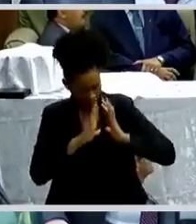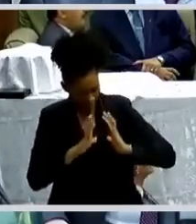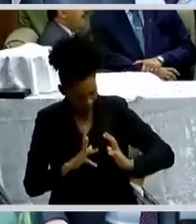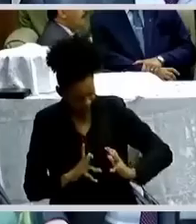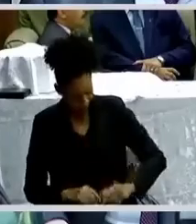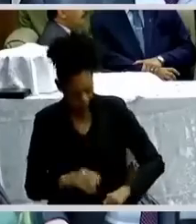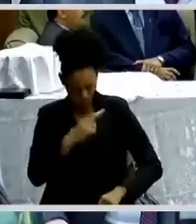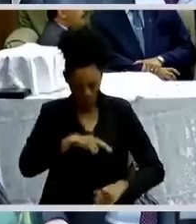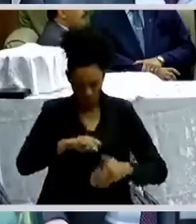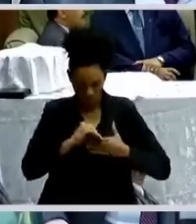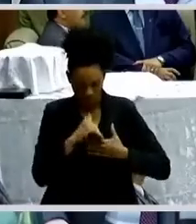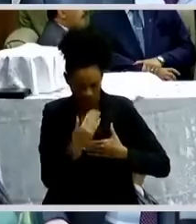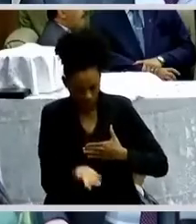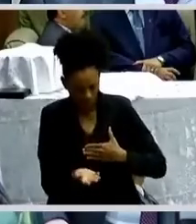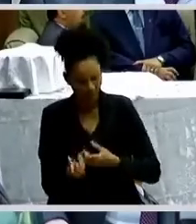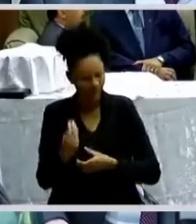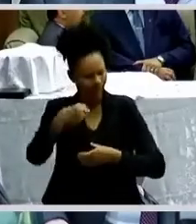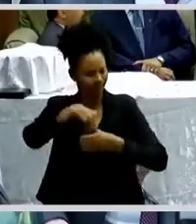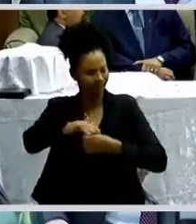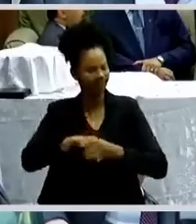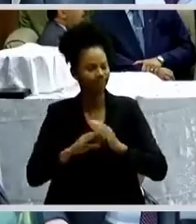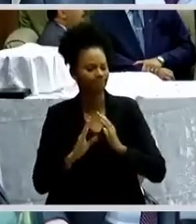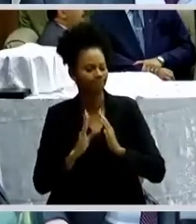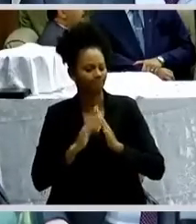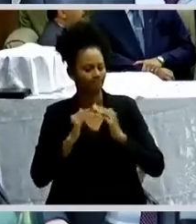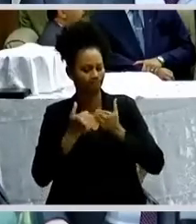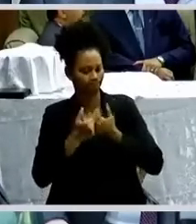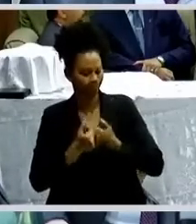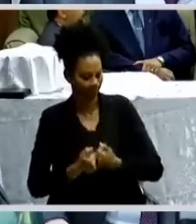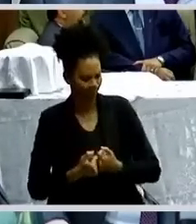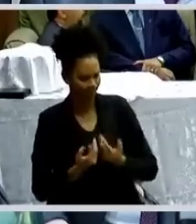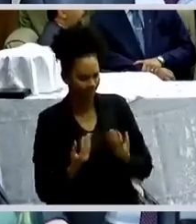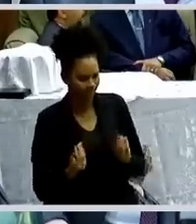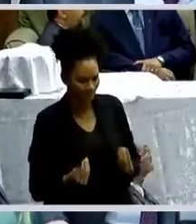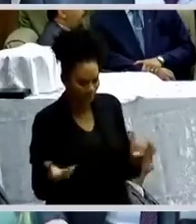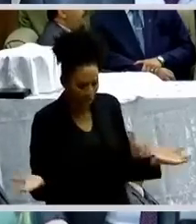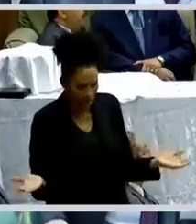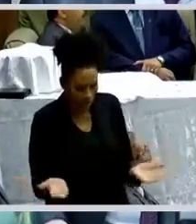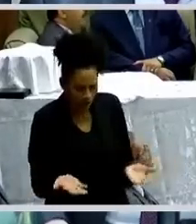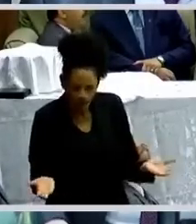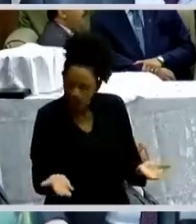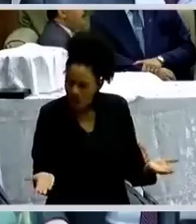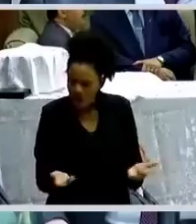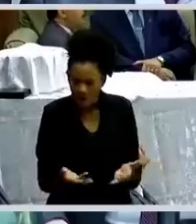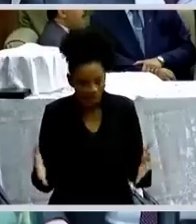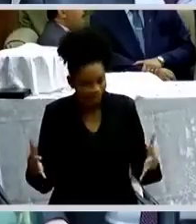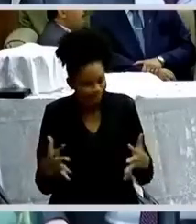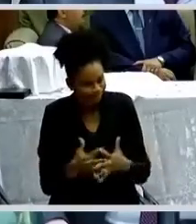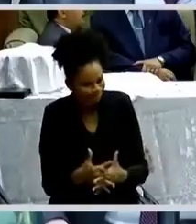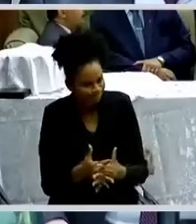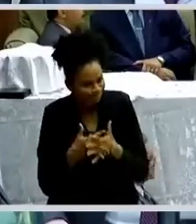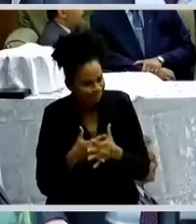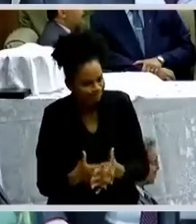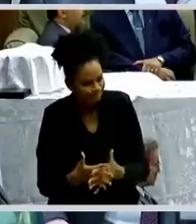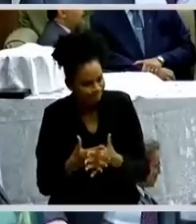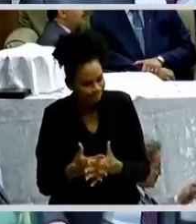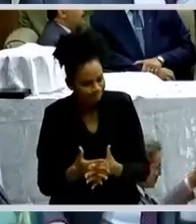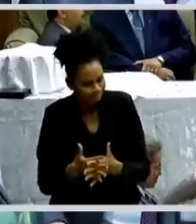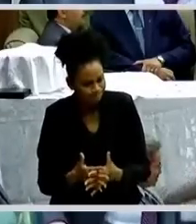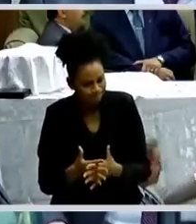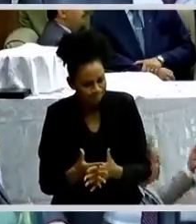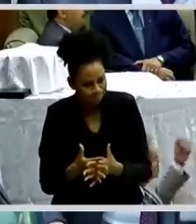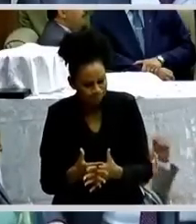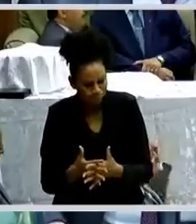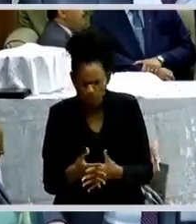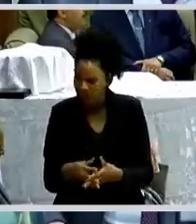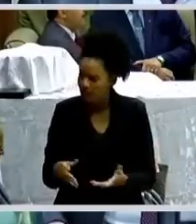tanto fora como dentro do santuário. Então agora a coisa se complica. Se nós